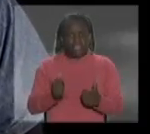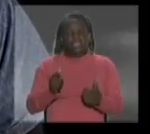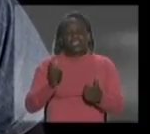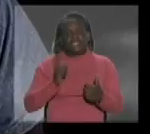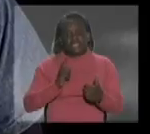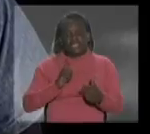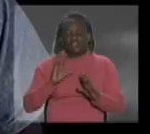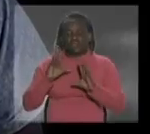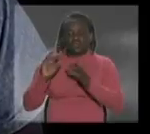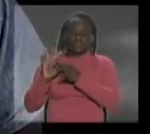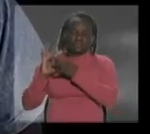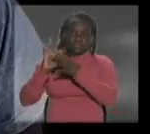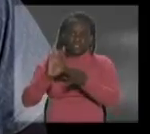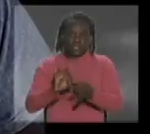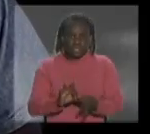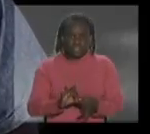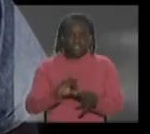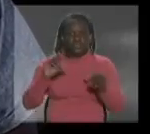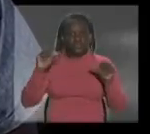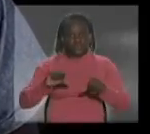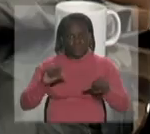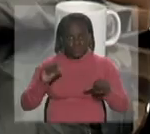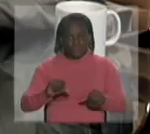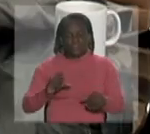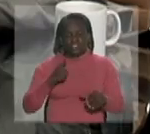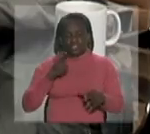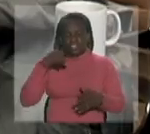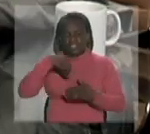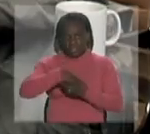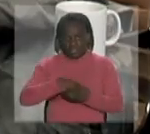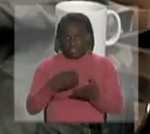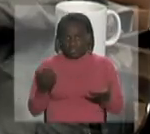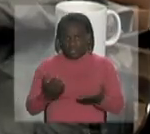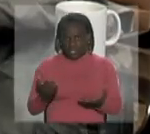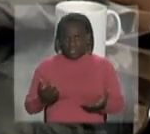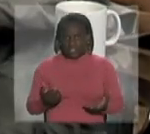todo o contexto nefasto que a gente está inserido agora.